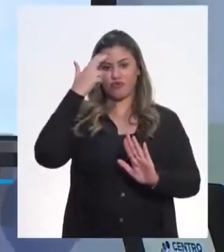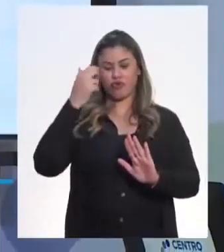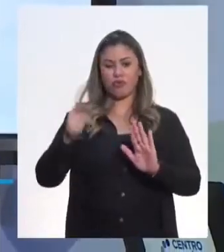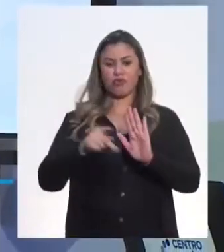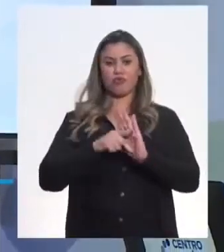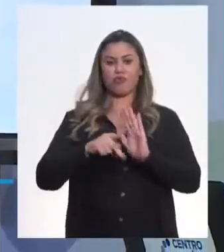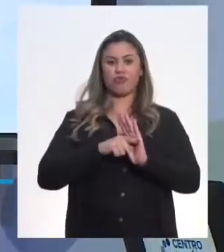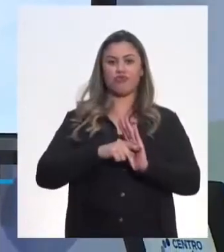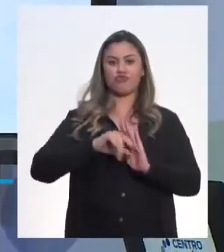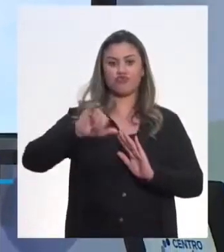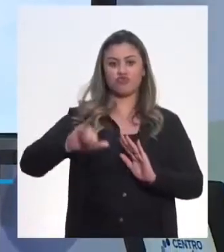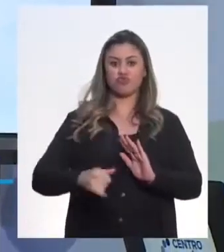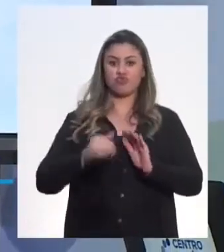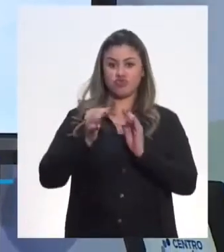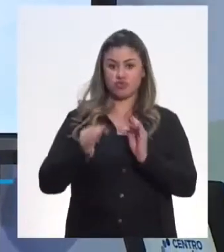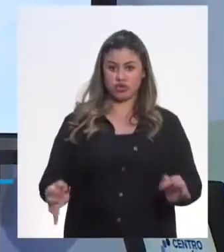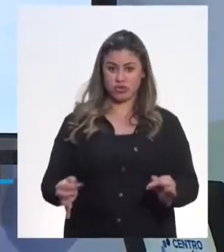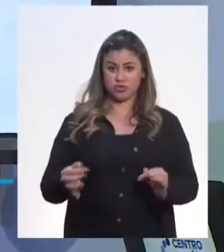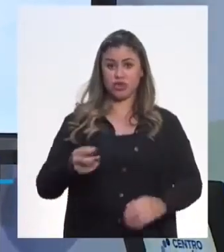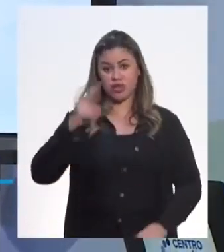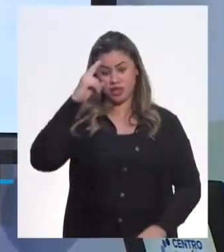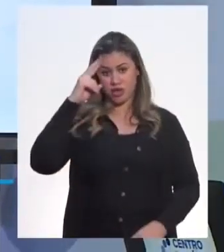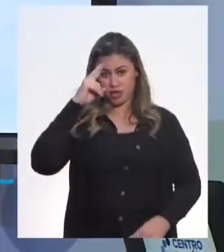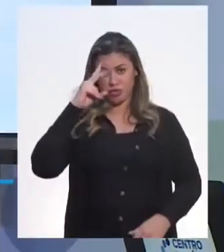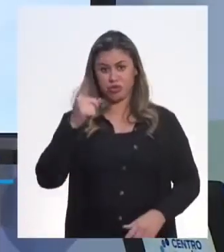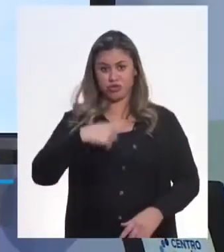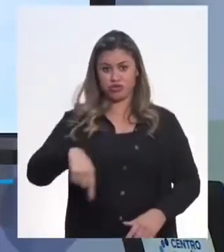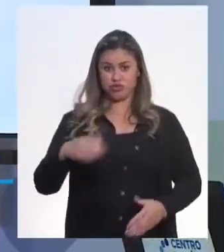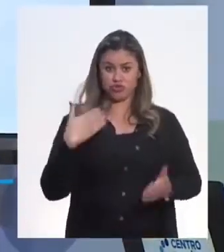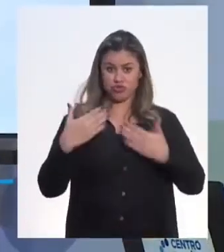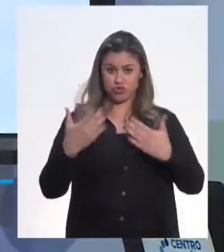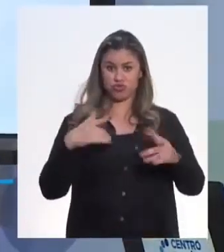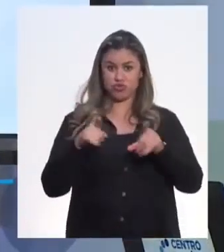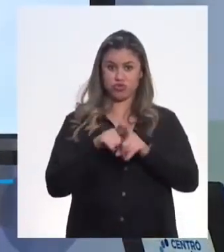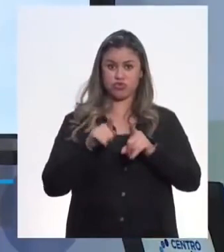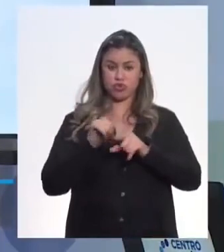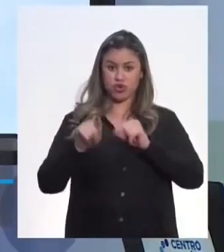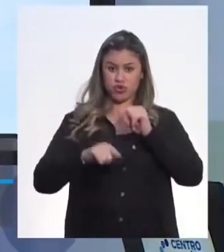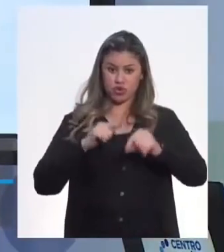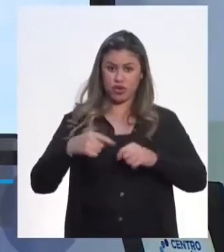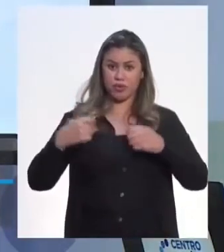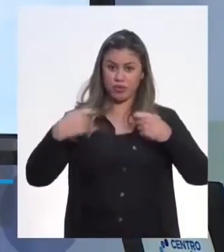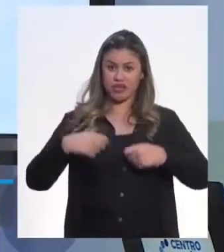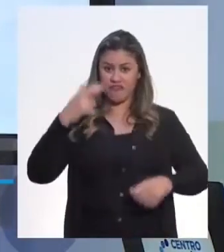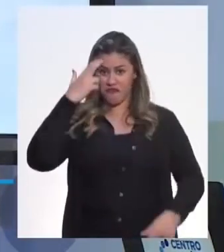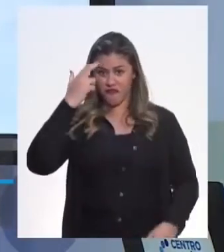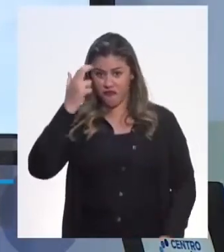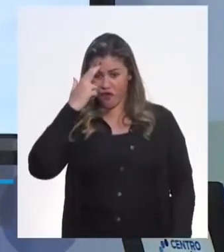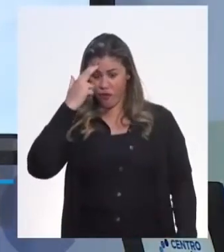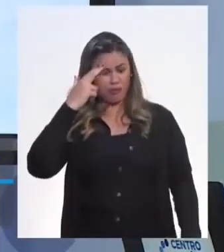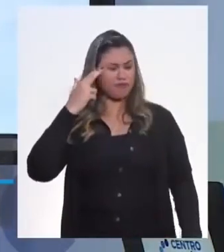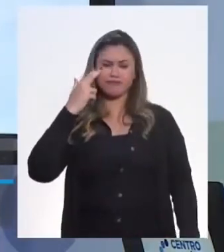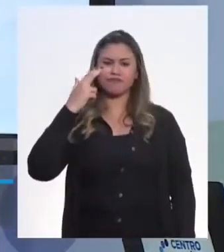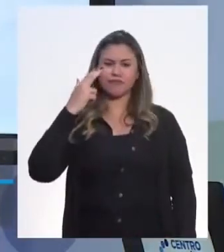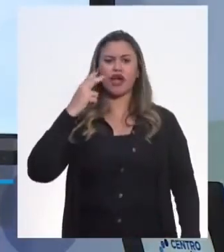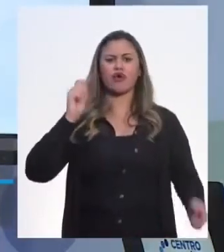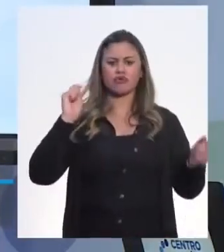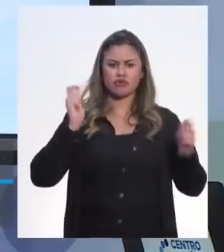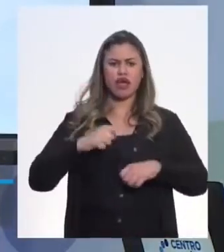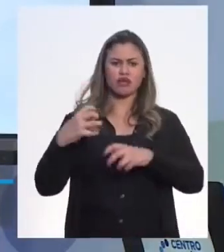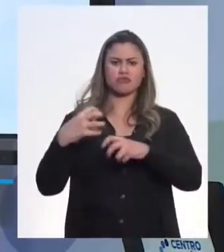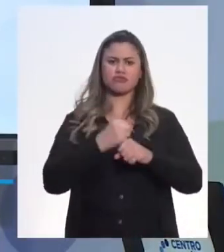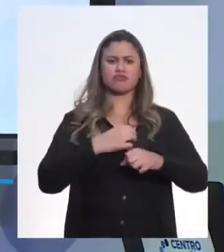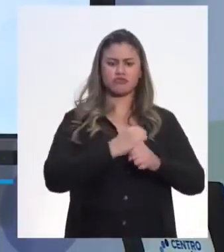do juros simples lembra que a gente também conversou que necessariamente a gente não precisa da fórmula para poder